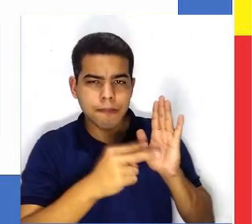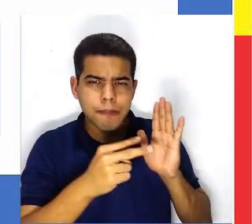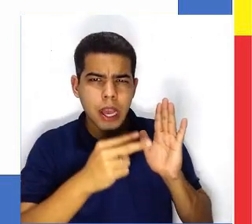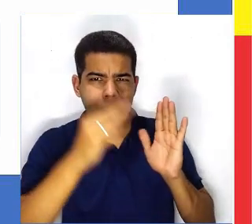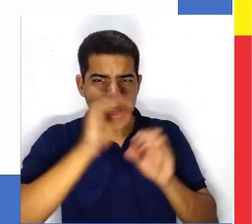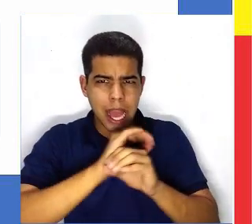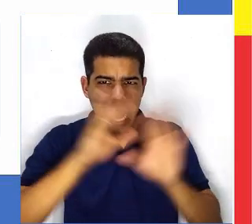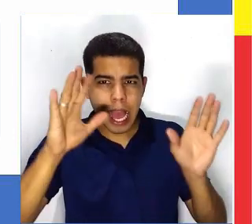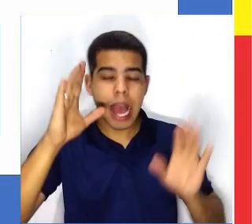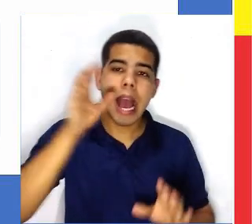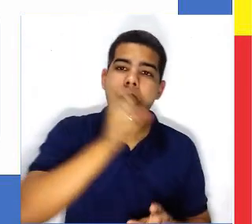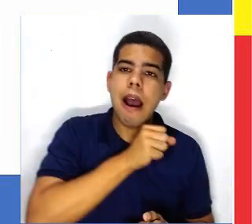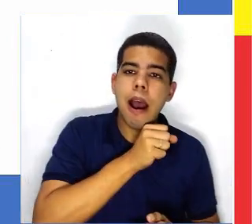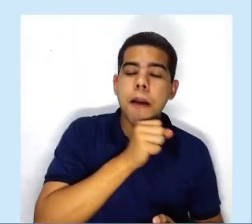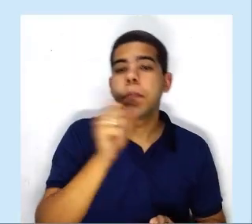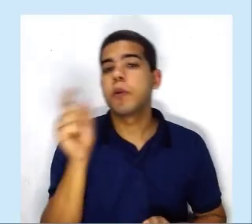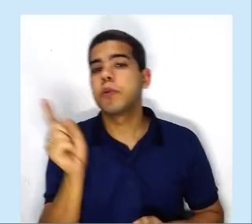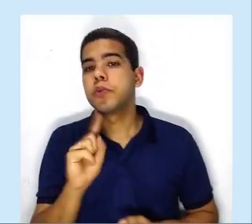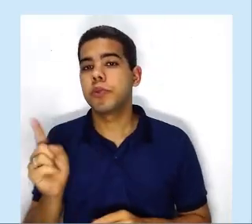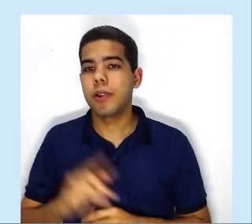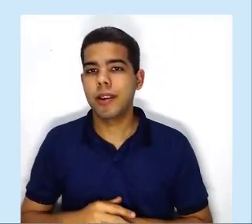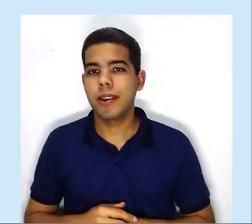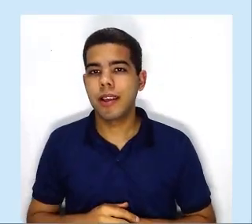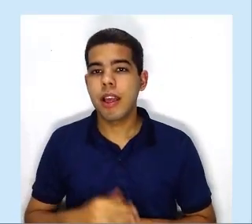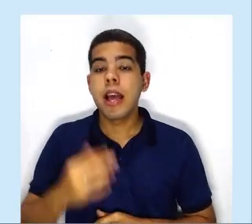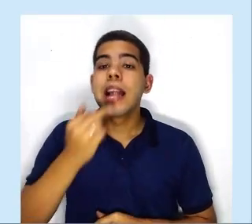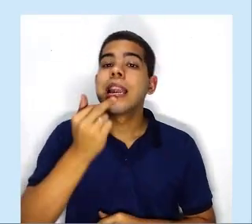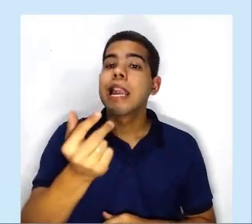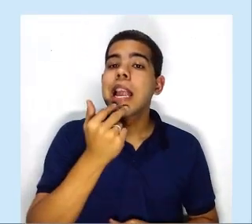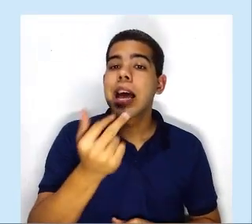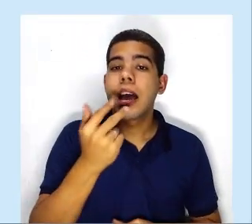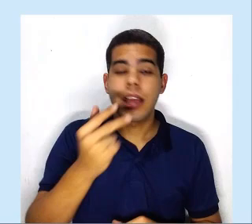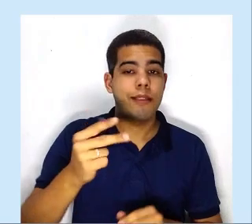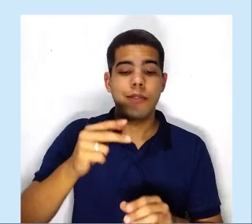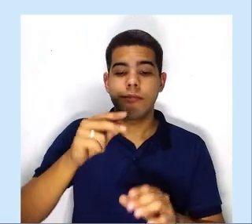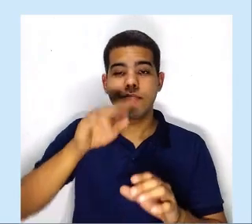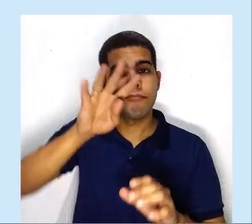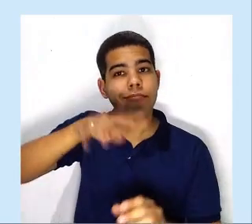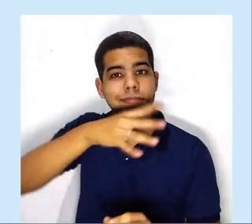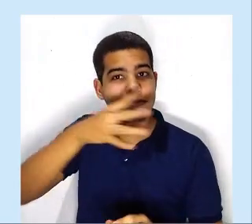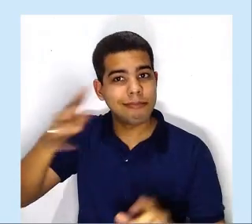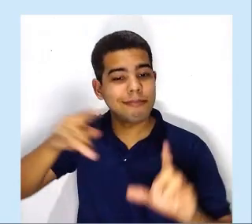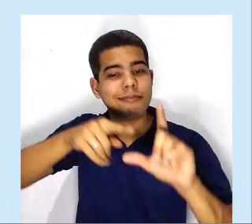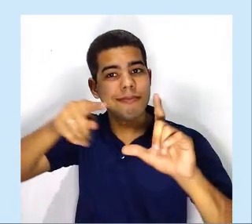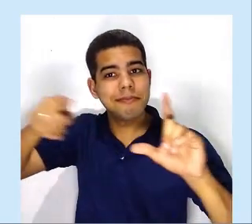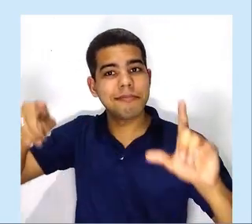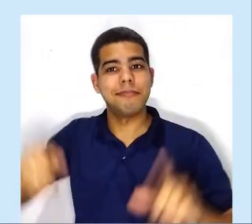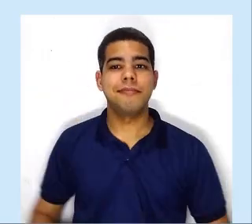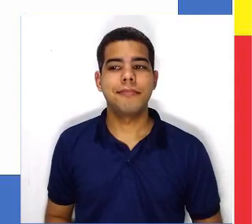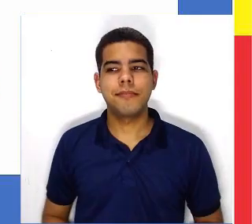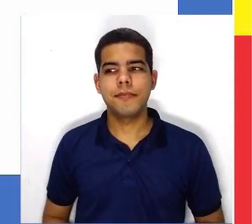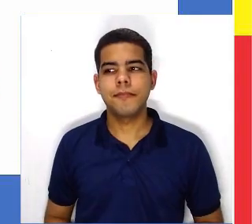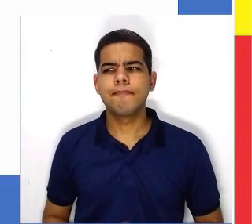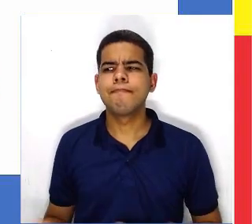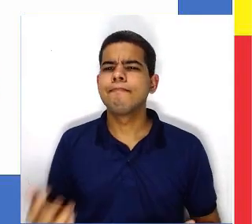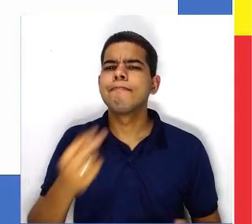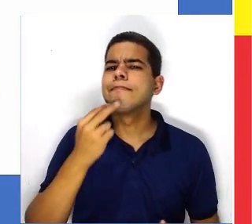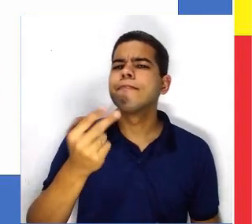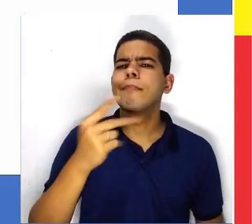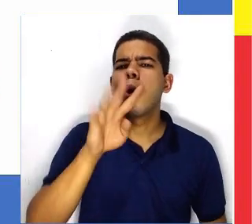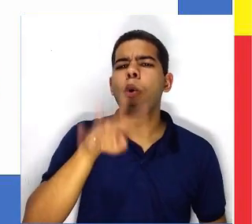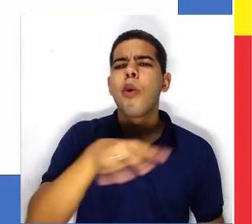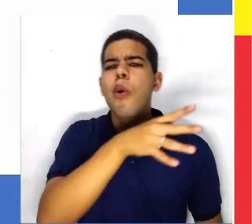e de uma forma mais ativa. Vamos fazer uso de linguagem gráfica no nosso trabalho, ok? A